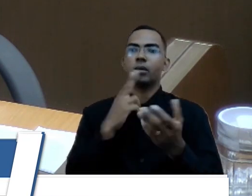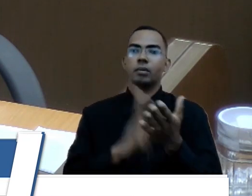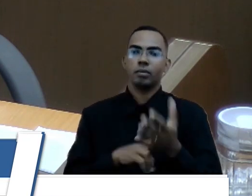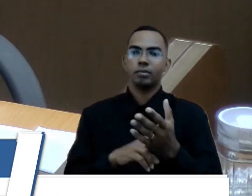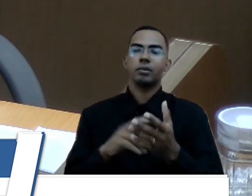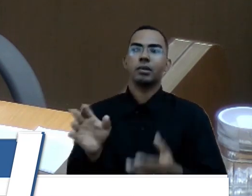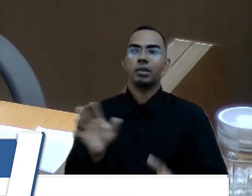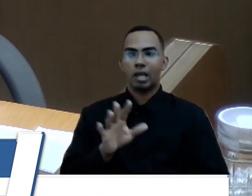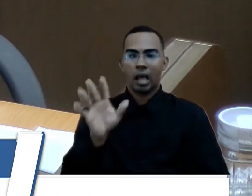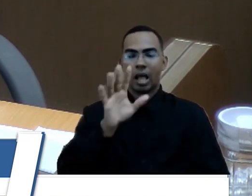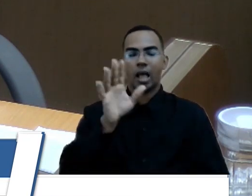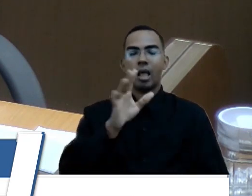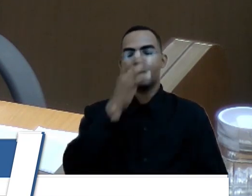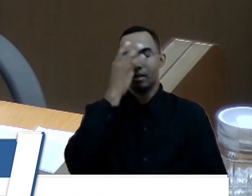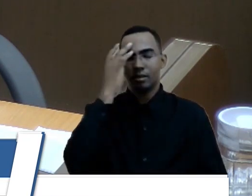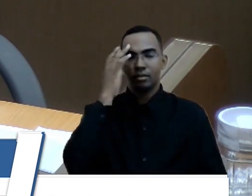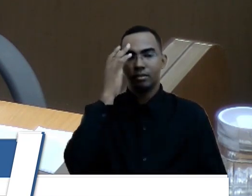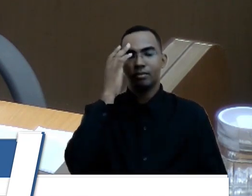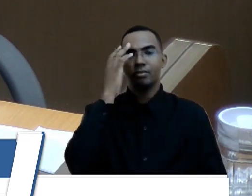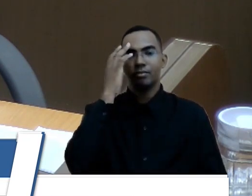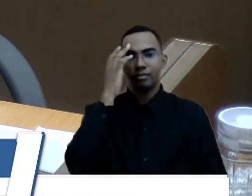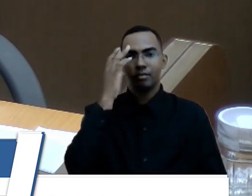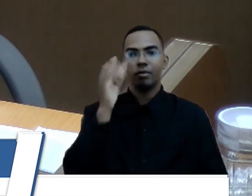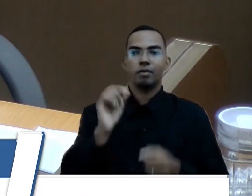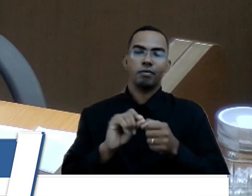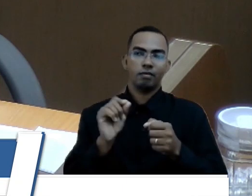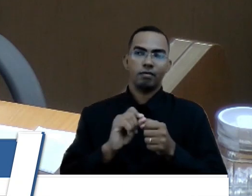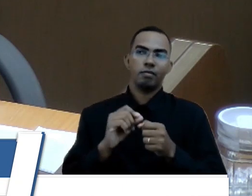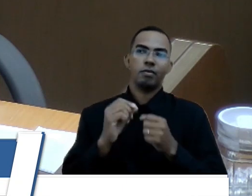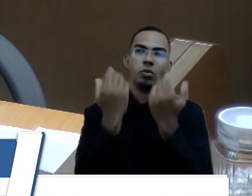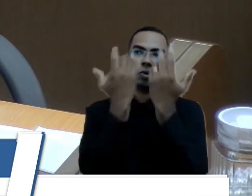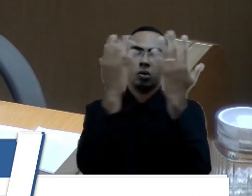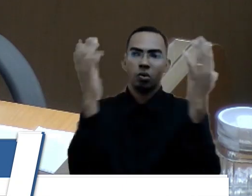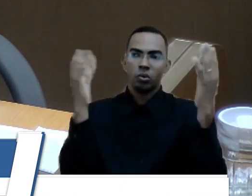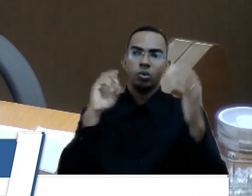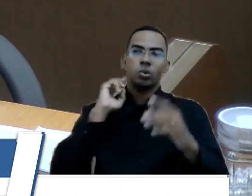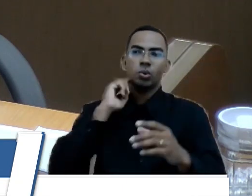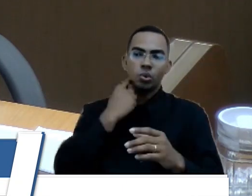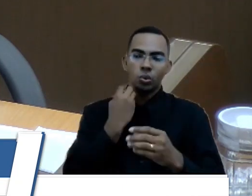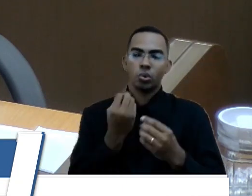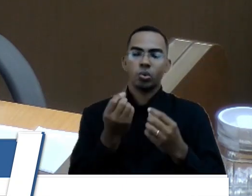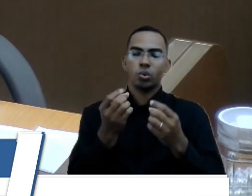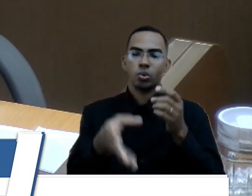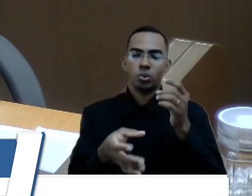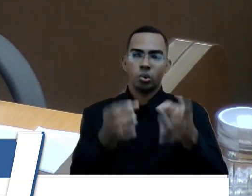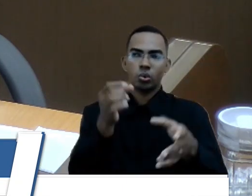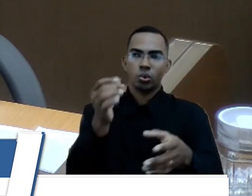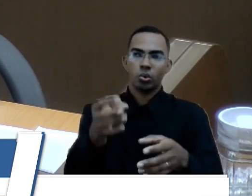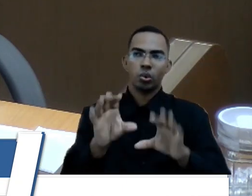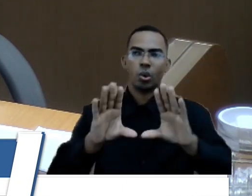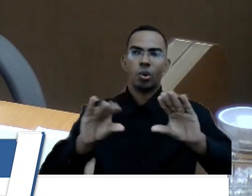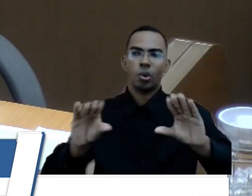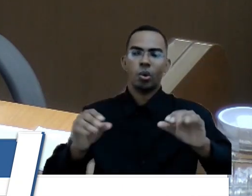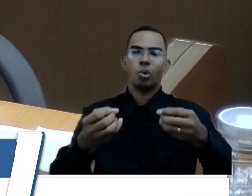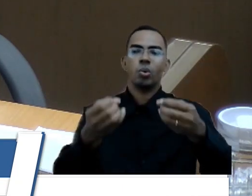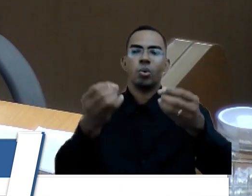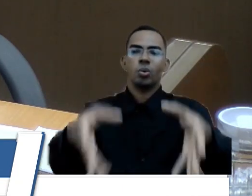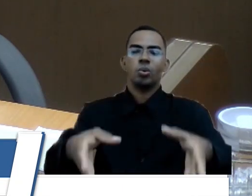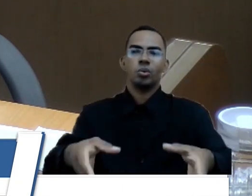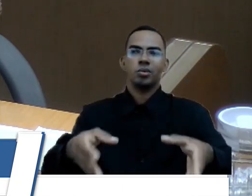para quem faz isso com a natureza, quem suja, quem joga lixo, joga sofá, né?